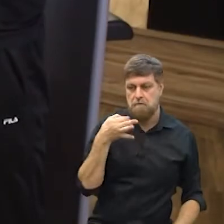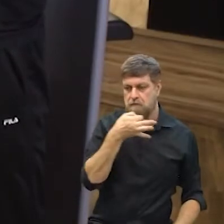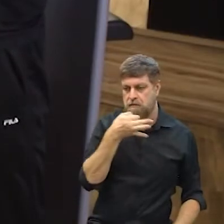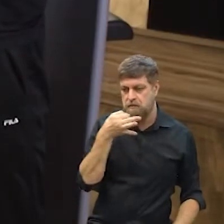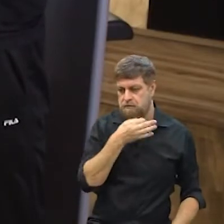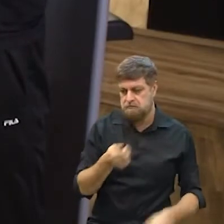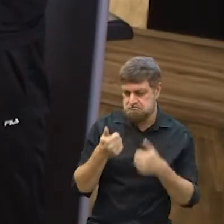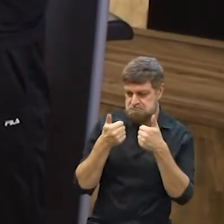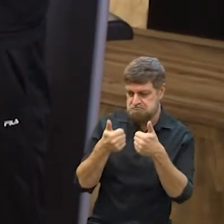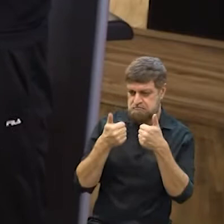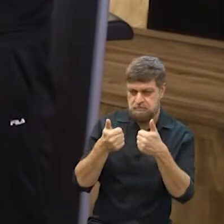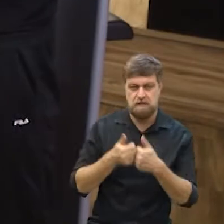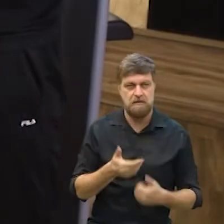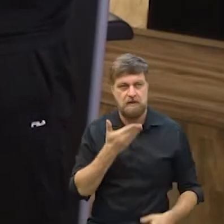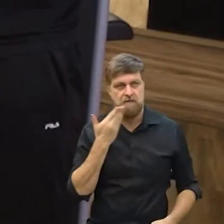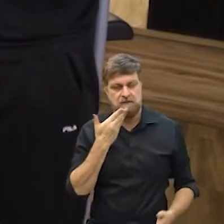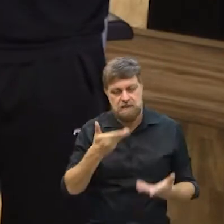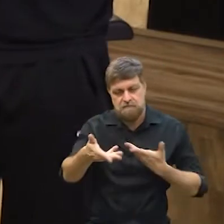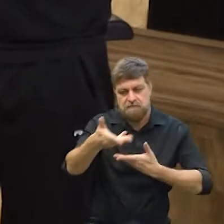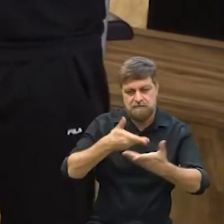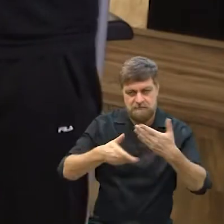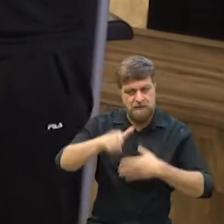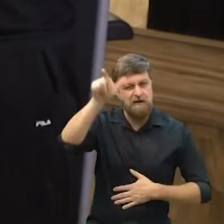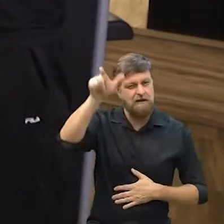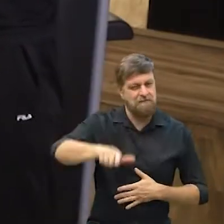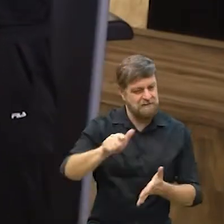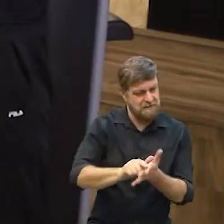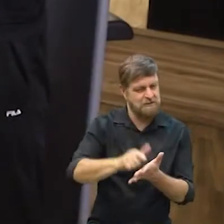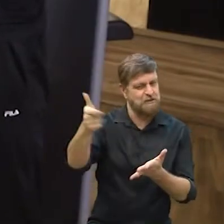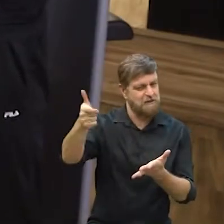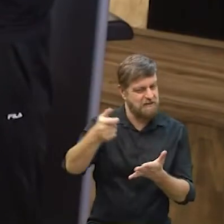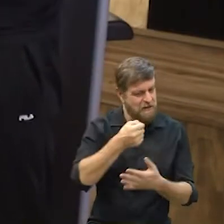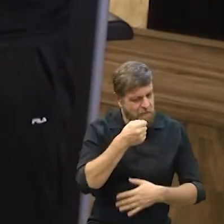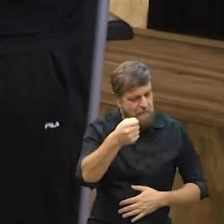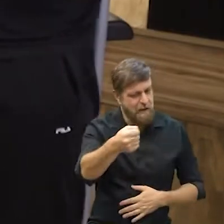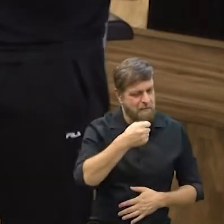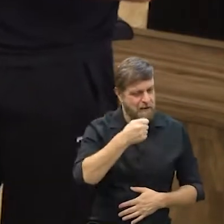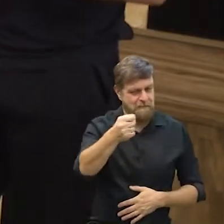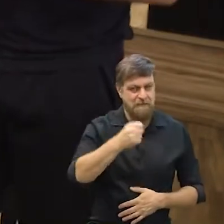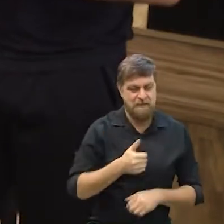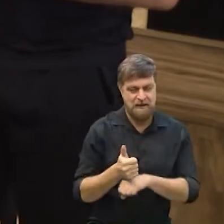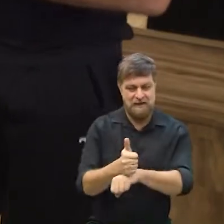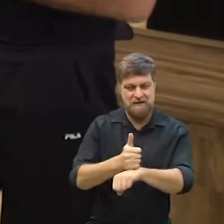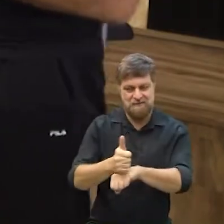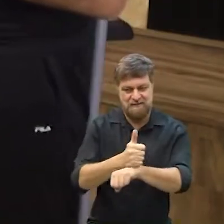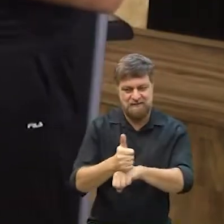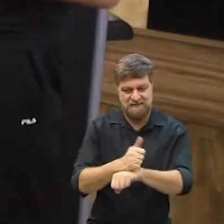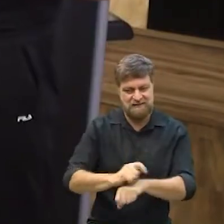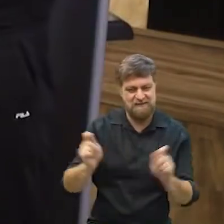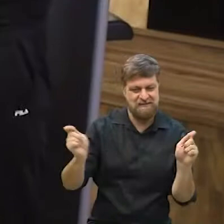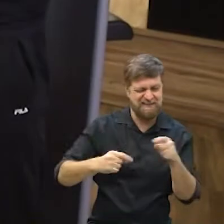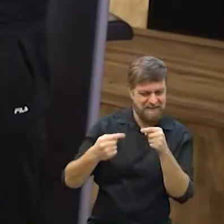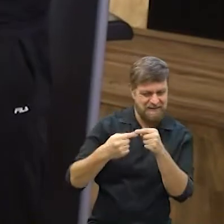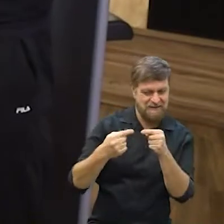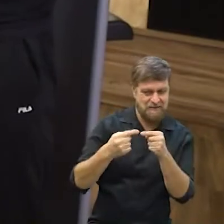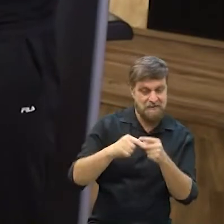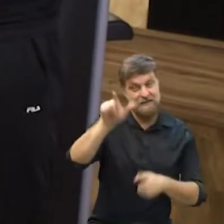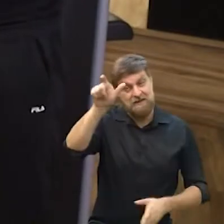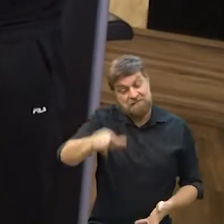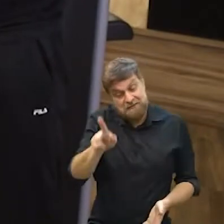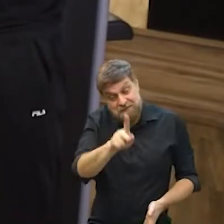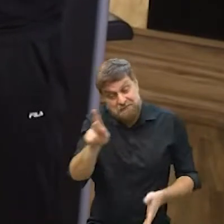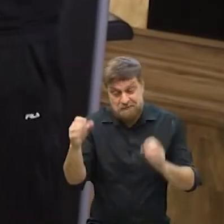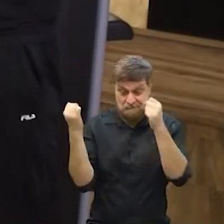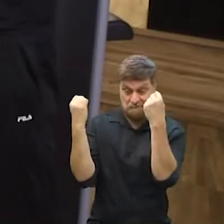Euler fala super bem, hein? Obrigado. Uma facilidade, já poderia ter feito jornalismo, inclusive, se não seguisse nessa área aí